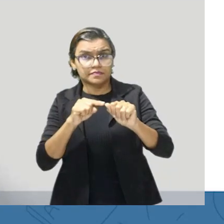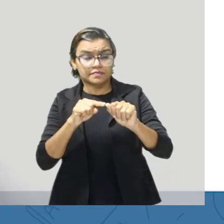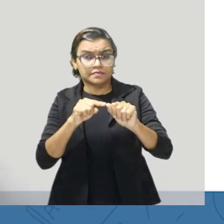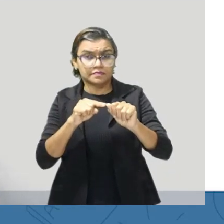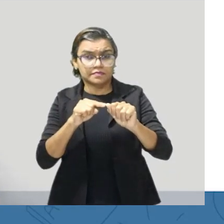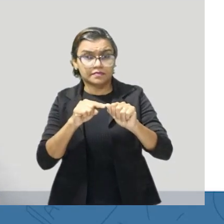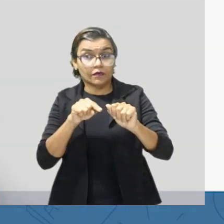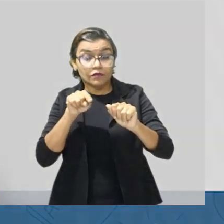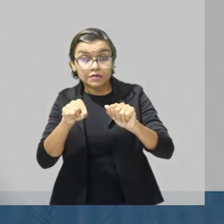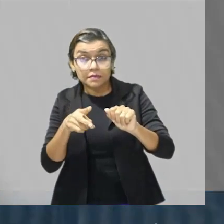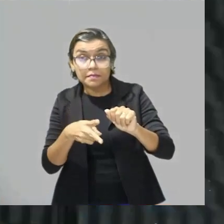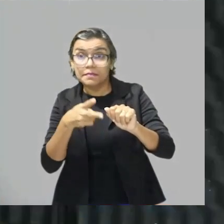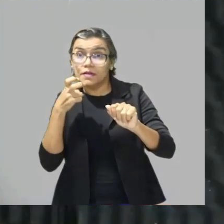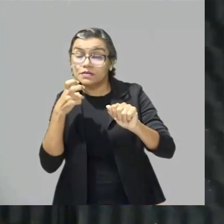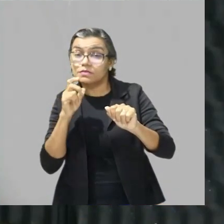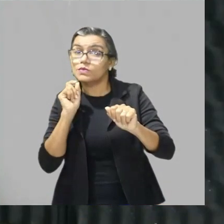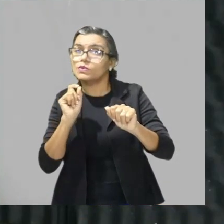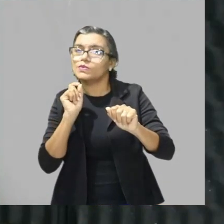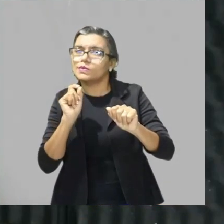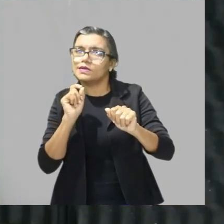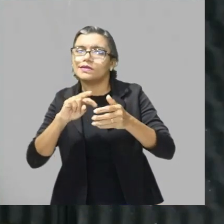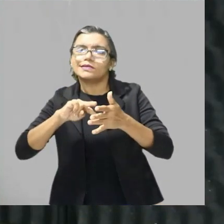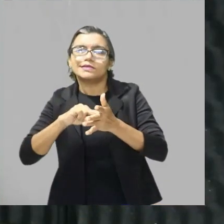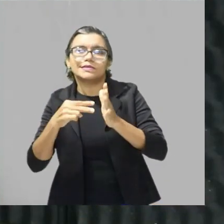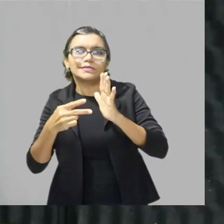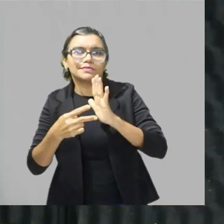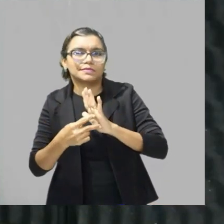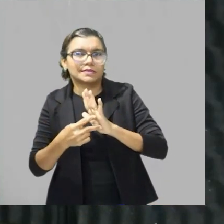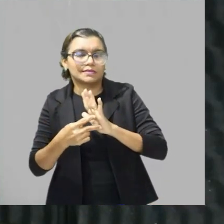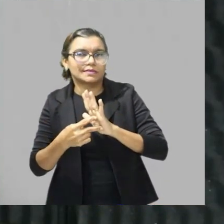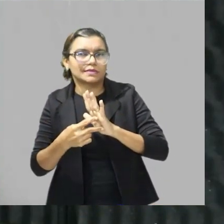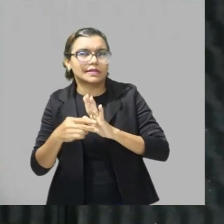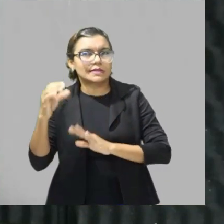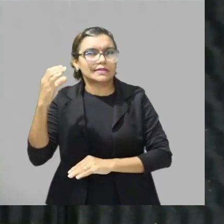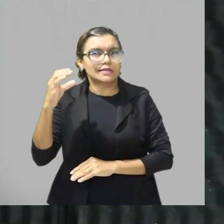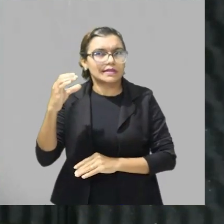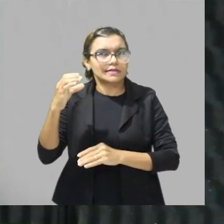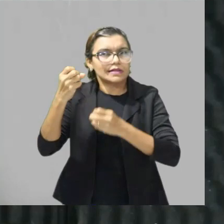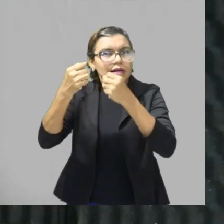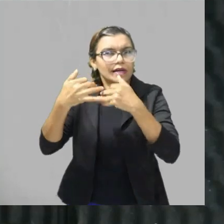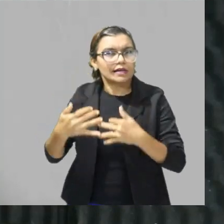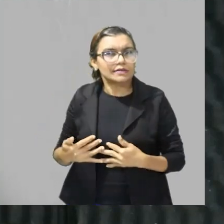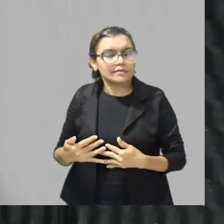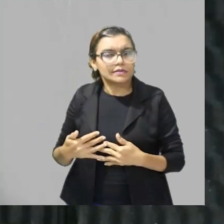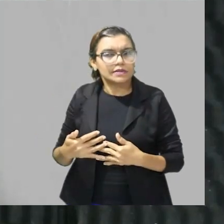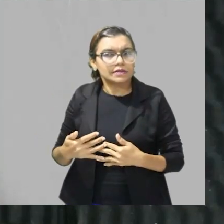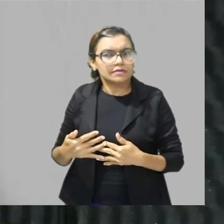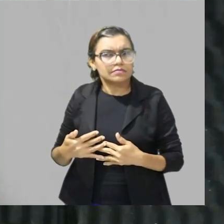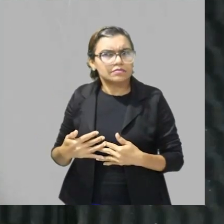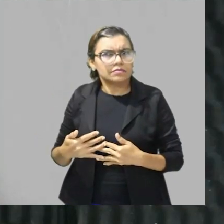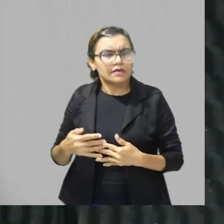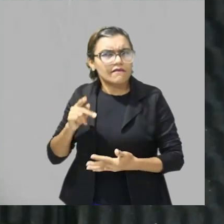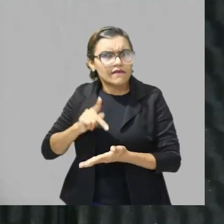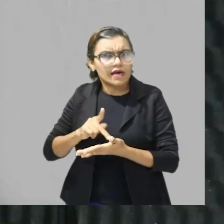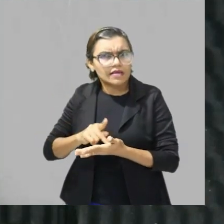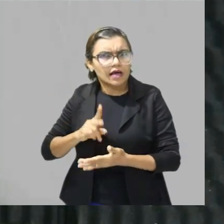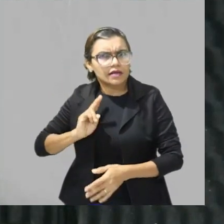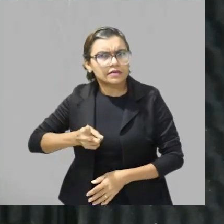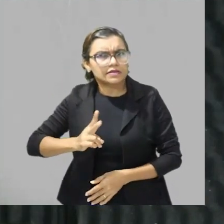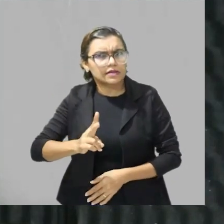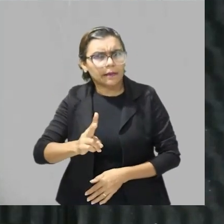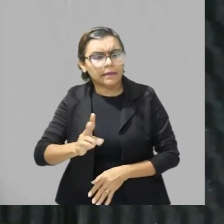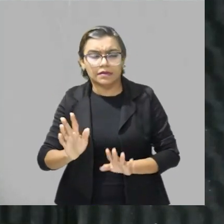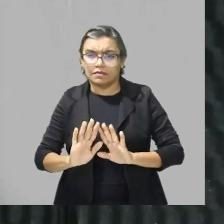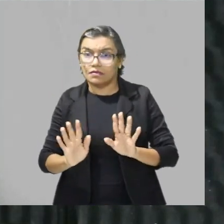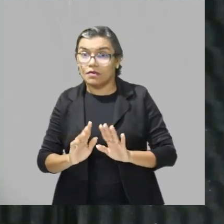você vai perceber ó o que define a ciência não será então a ilusório obtenção de verdade definitivas Então olha